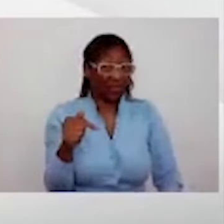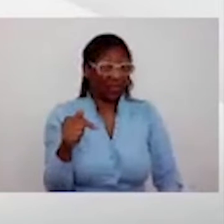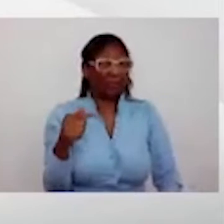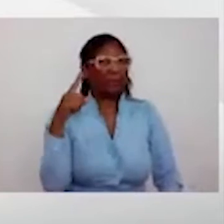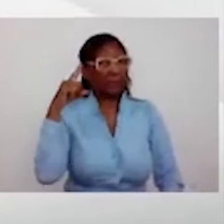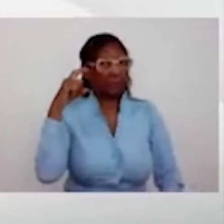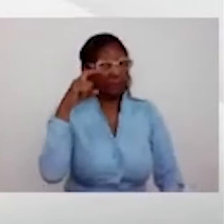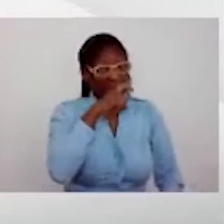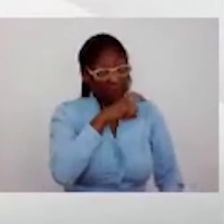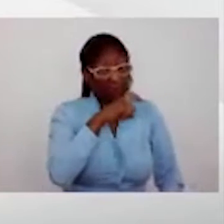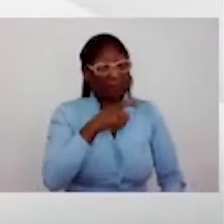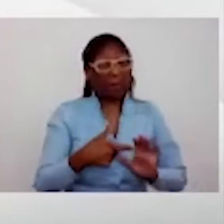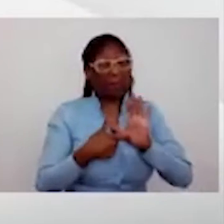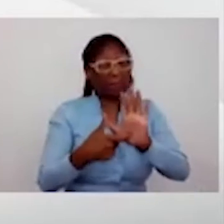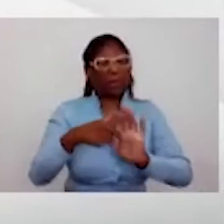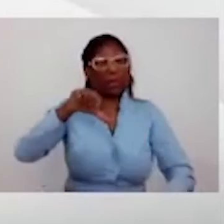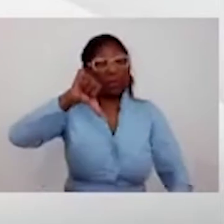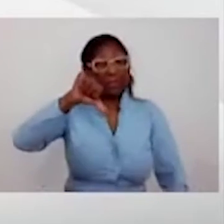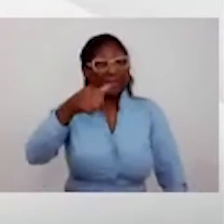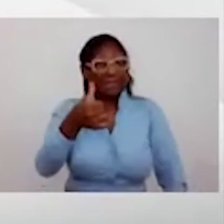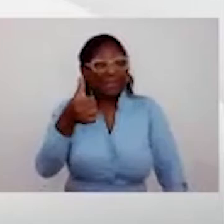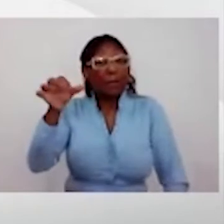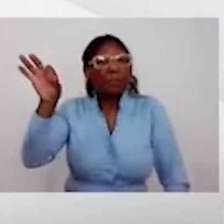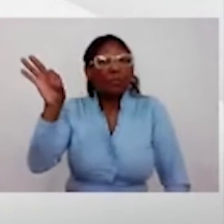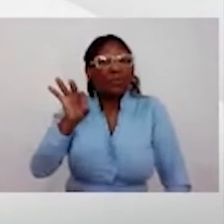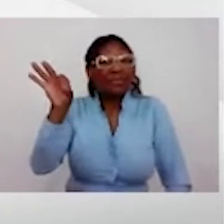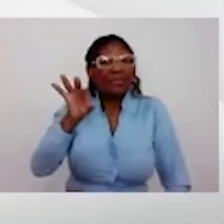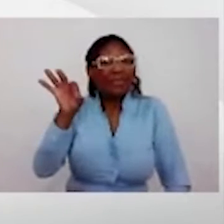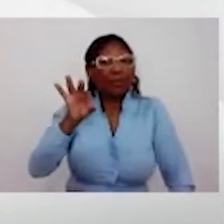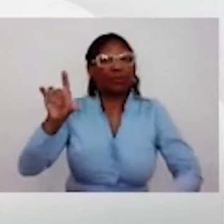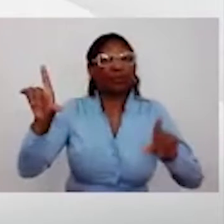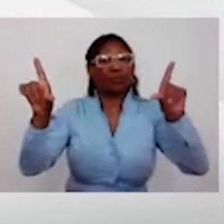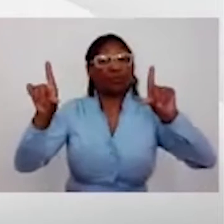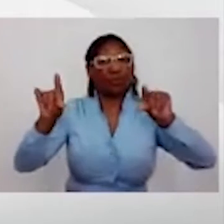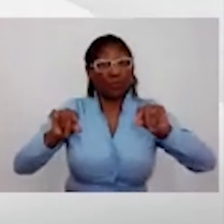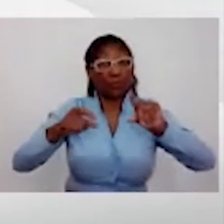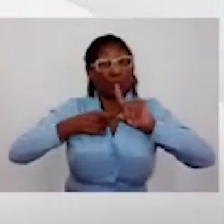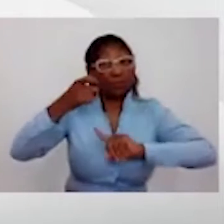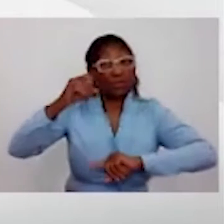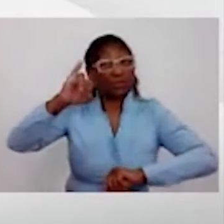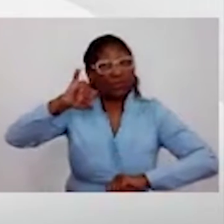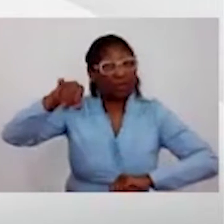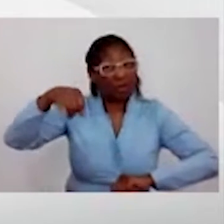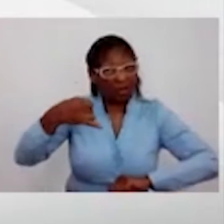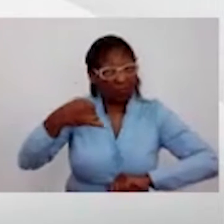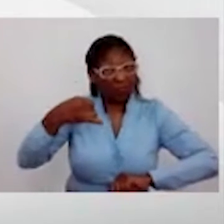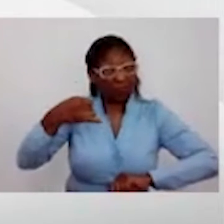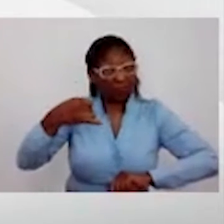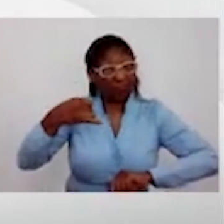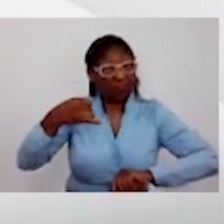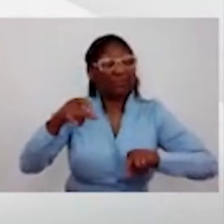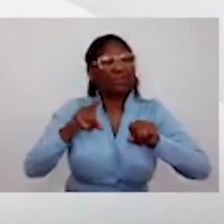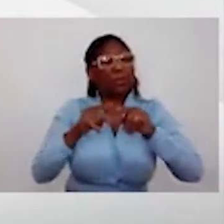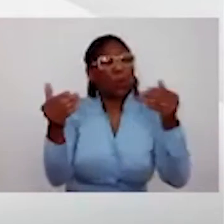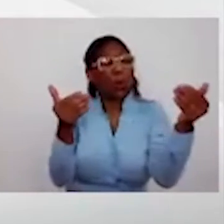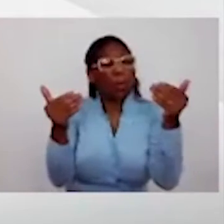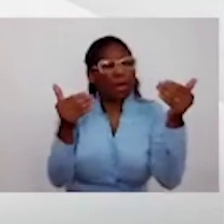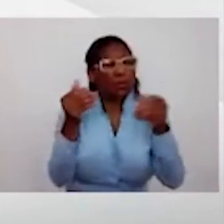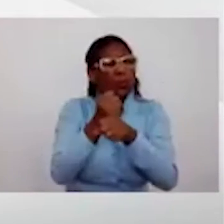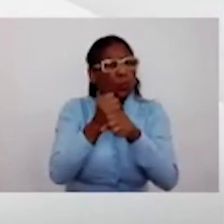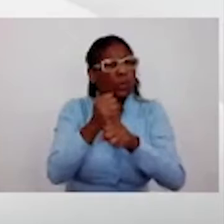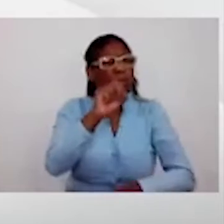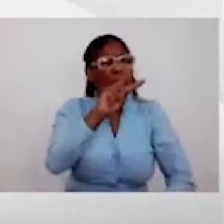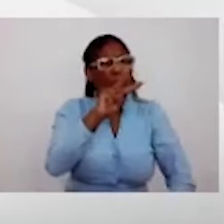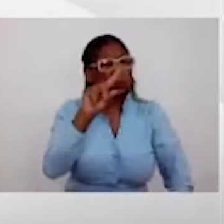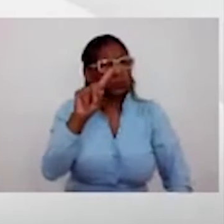pública, são incríveis 96% de redução no mês de janeiro. Em relação a 2018, nós estamos falando